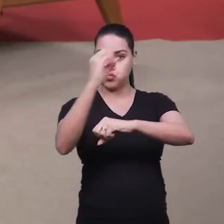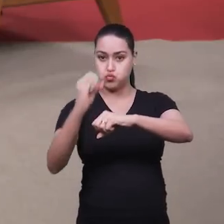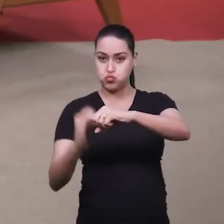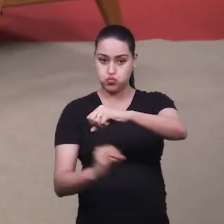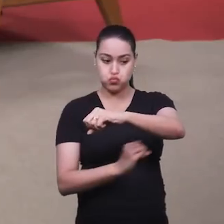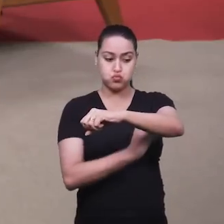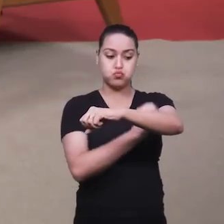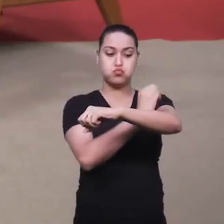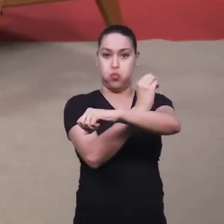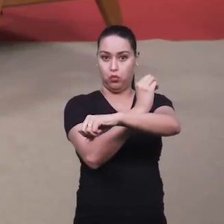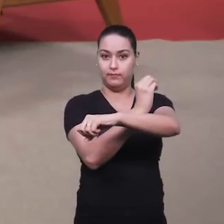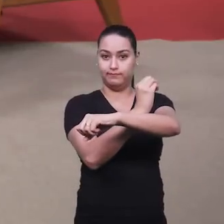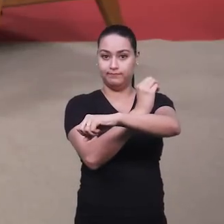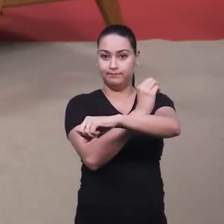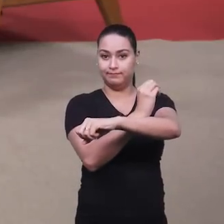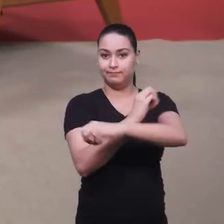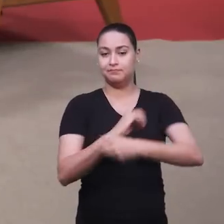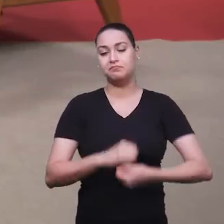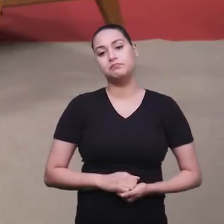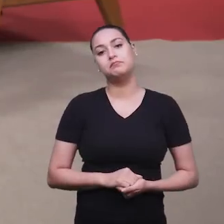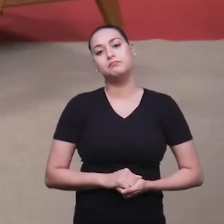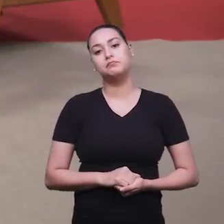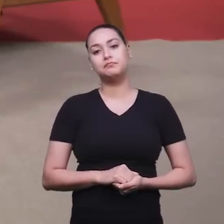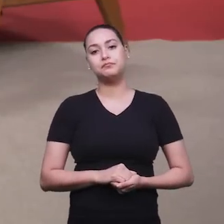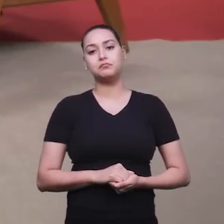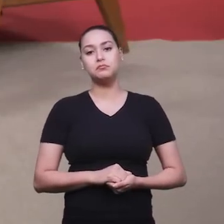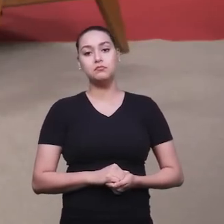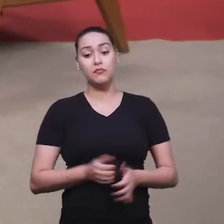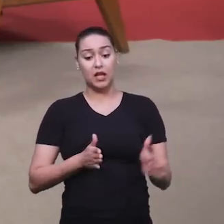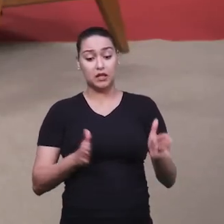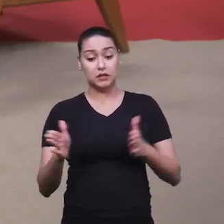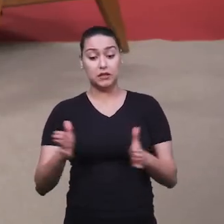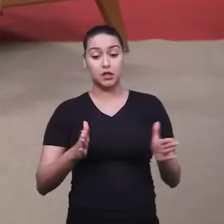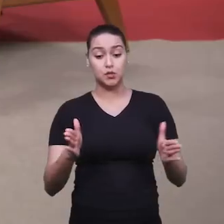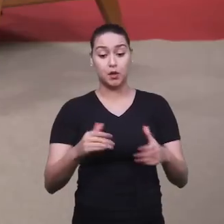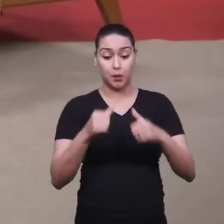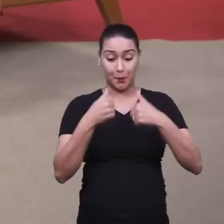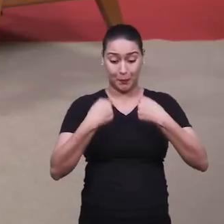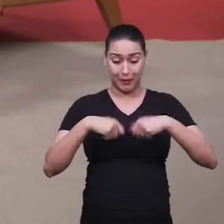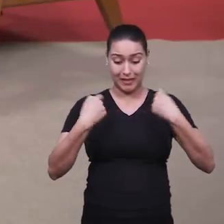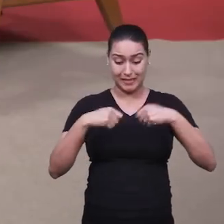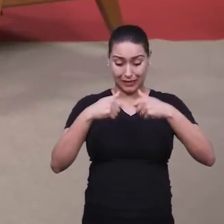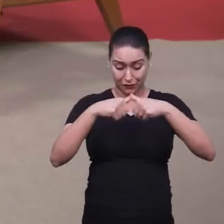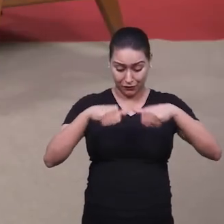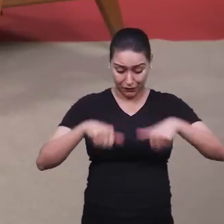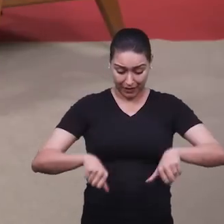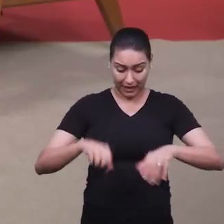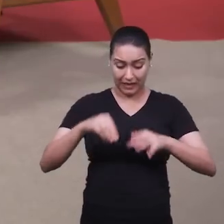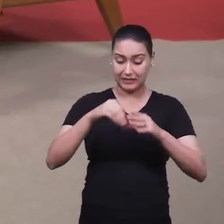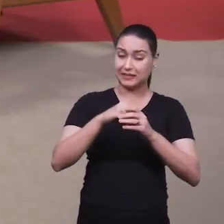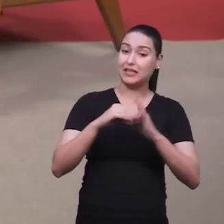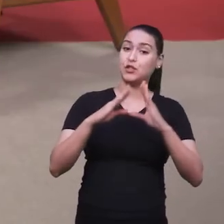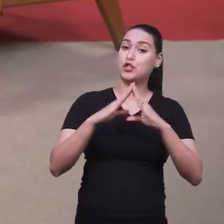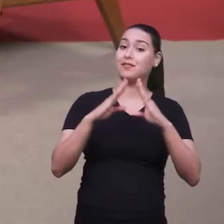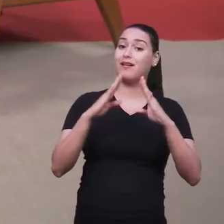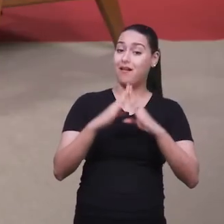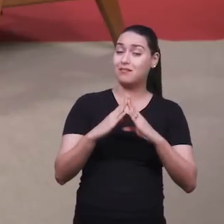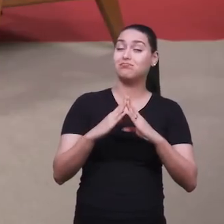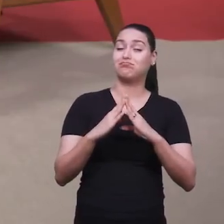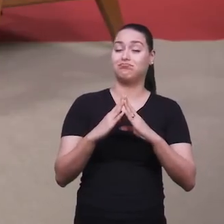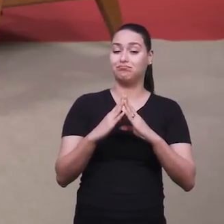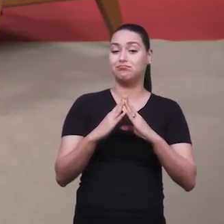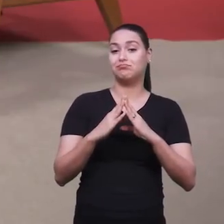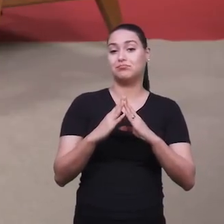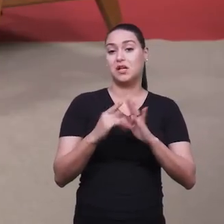dentre eles um que você... Que era um período. Ó, neste tempo, ninguém pode sair de casa. Eu vou fazer aqui um comentário